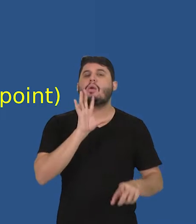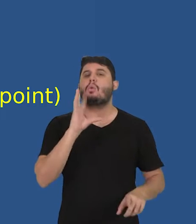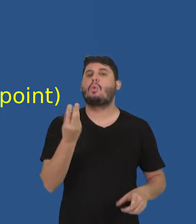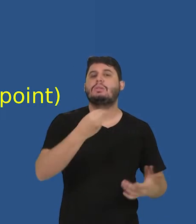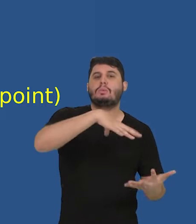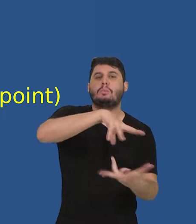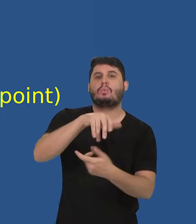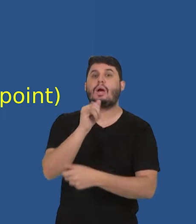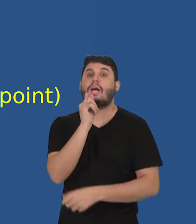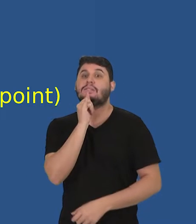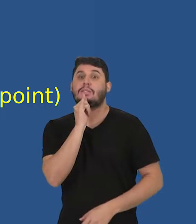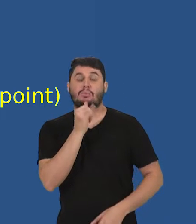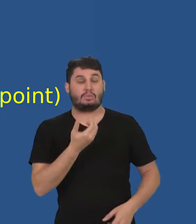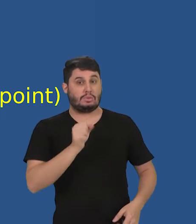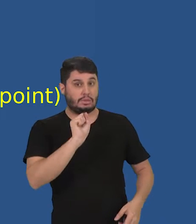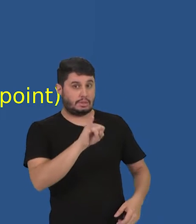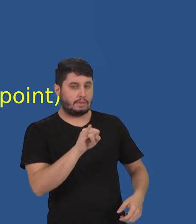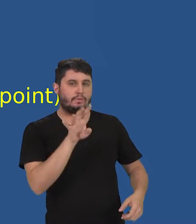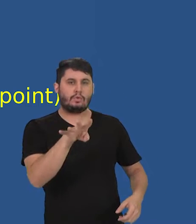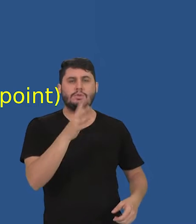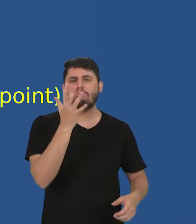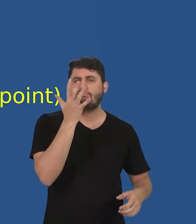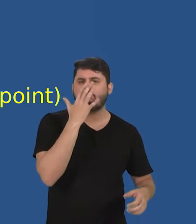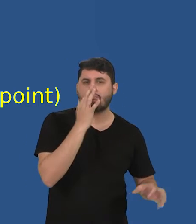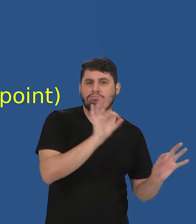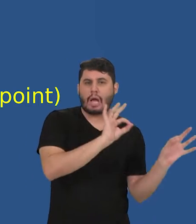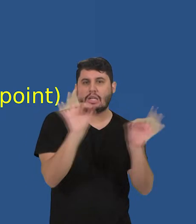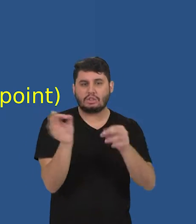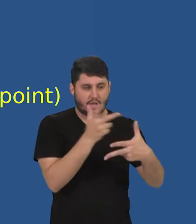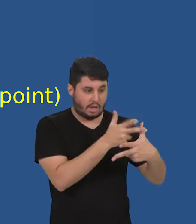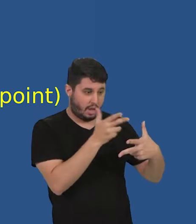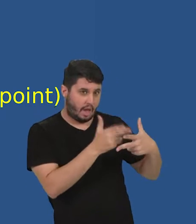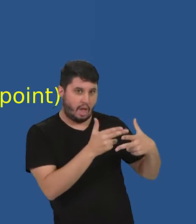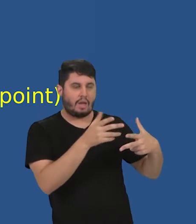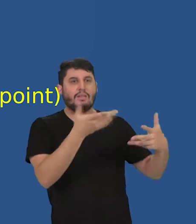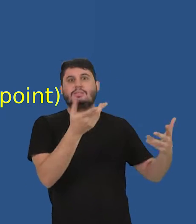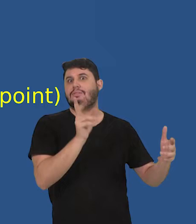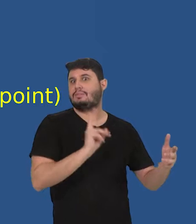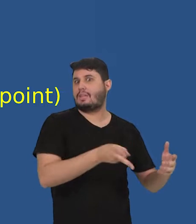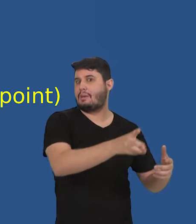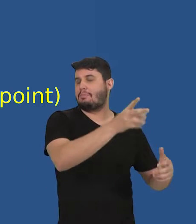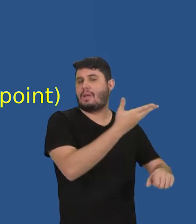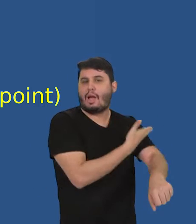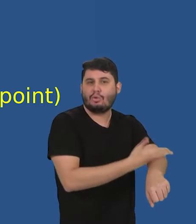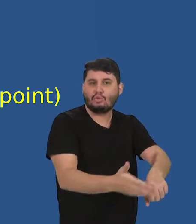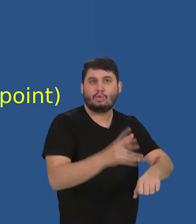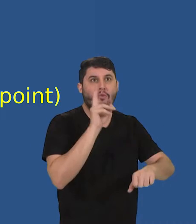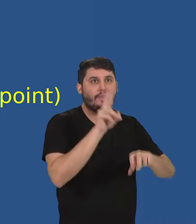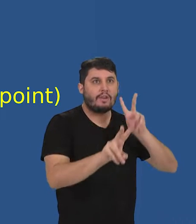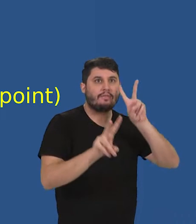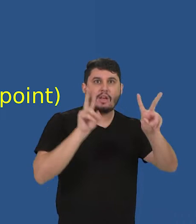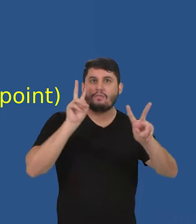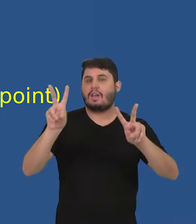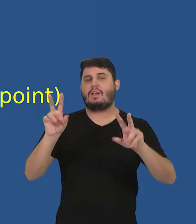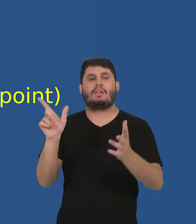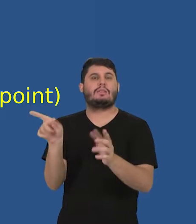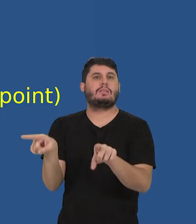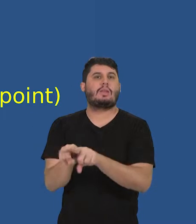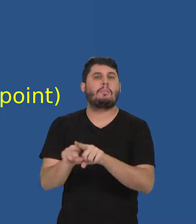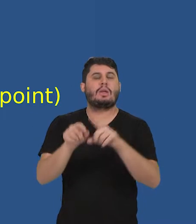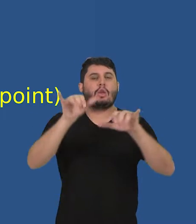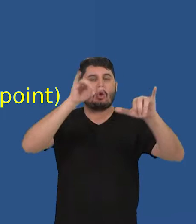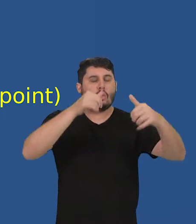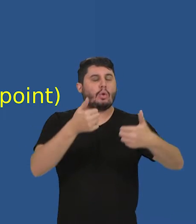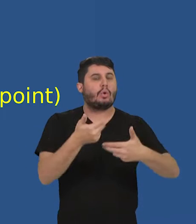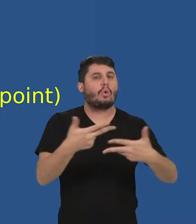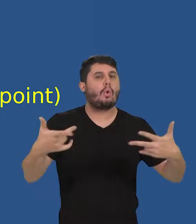série lá, La Casa de Papel. Se você assiste a série, você identifica o professor ali. Então, se um tema que está acontecendo no mundo todo, não vou